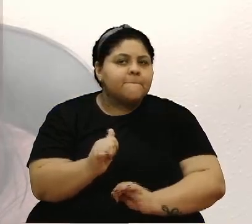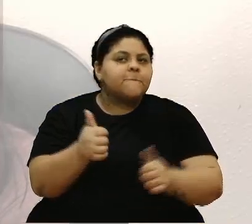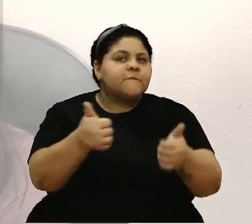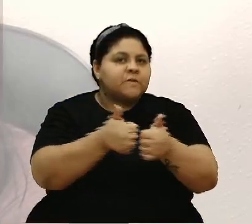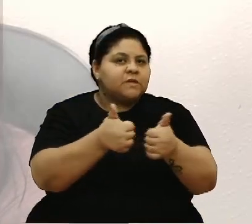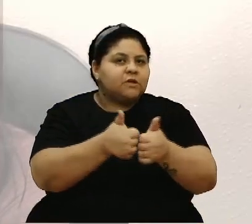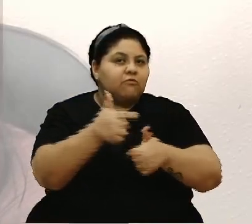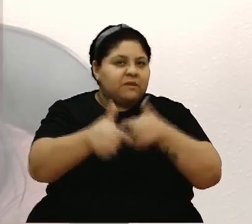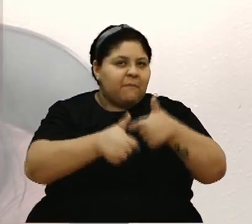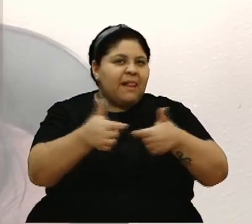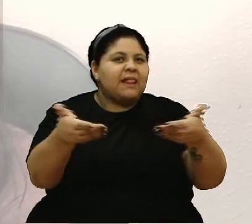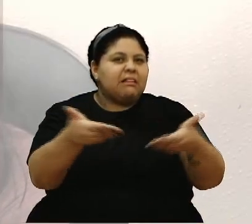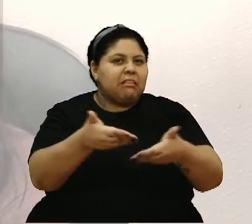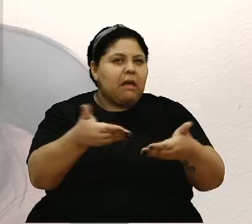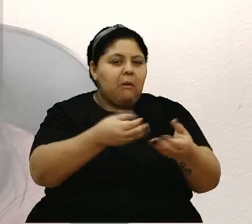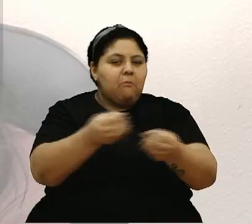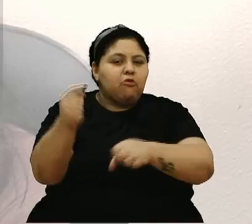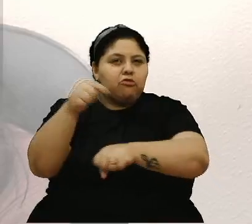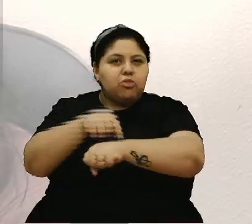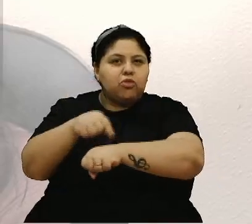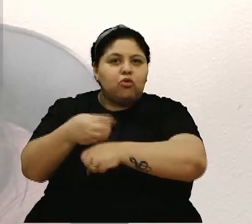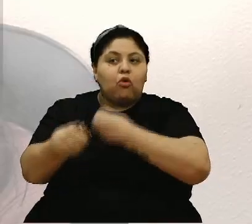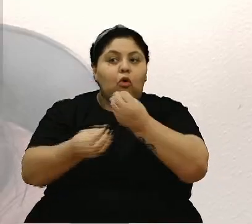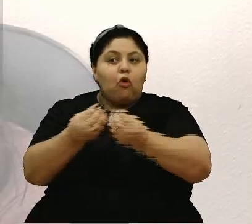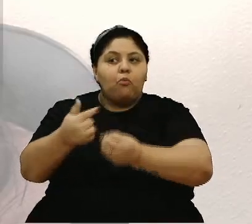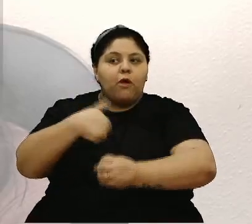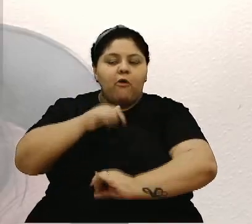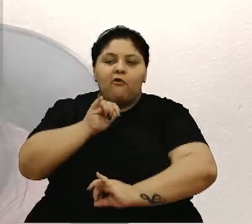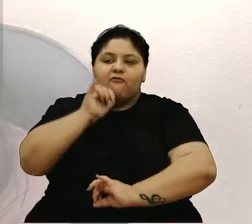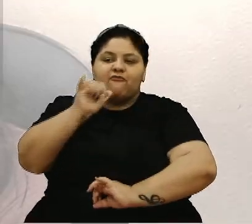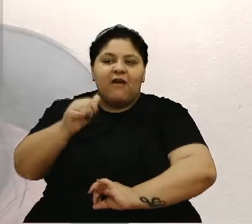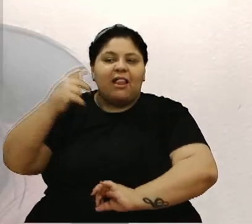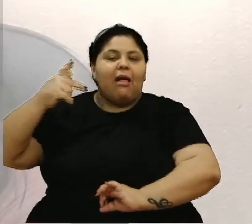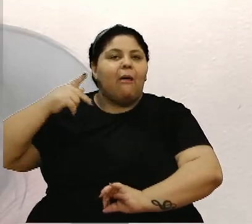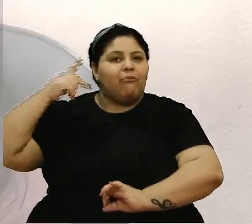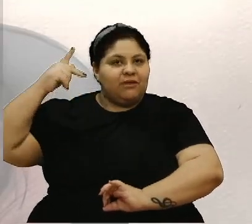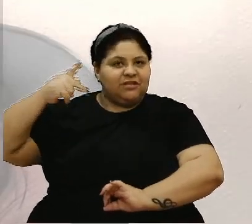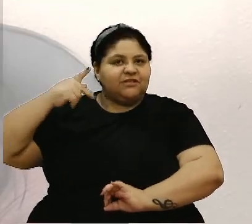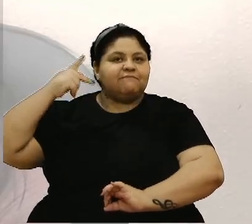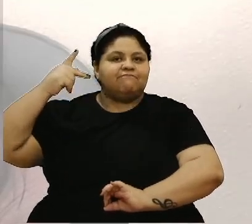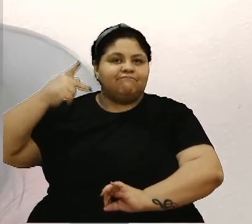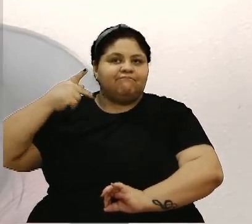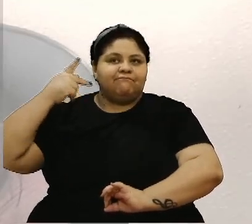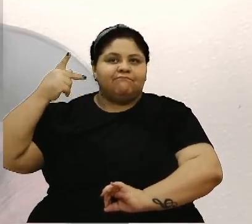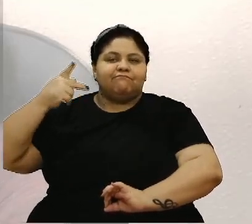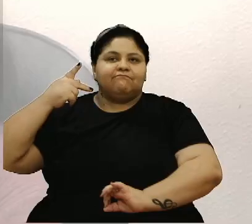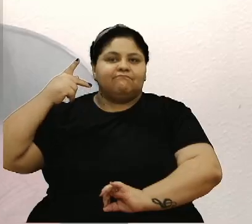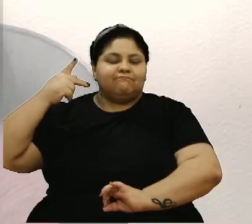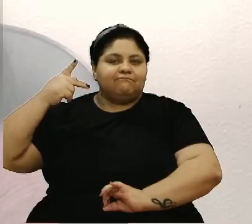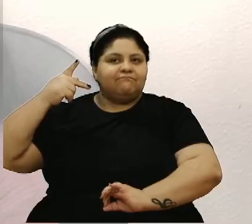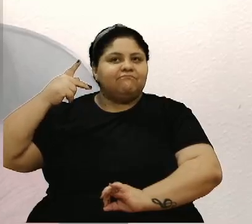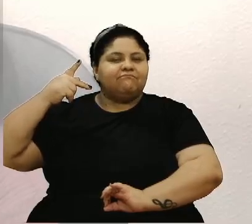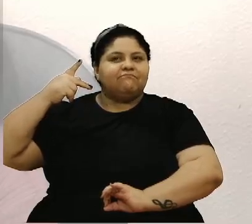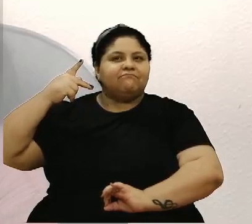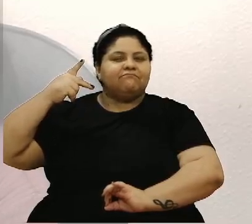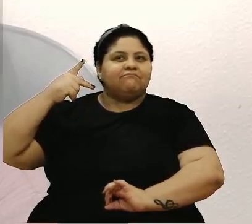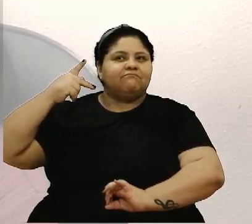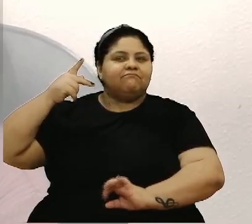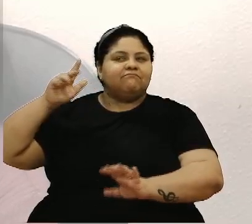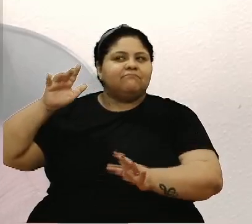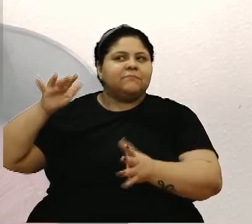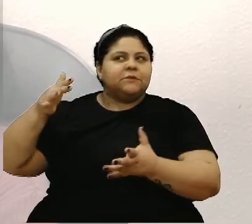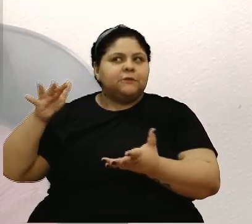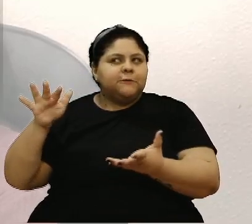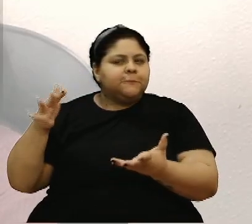já faz bastante tempo, e como eu sempre digo, a política, ela nos traz talvez